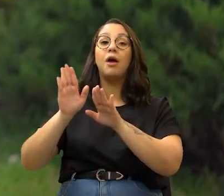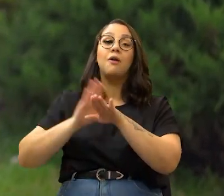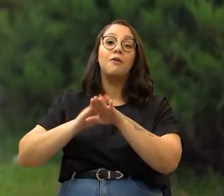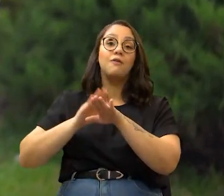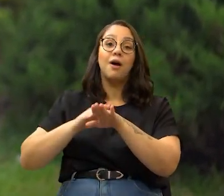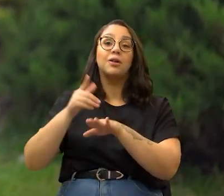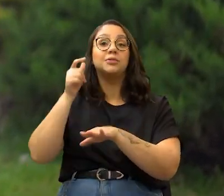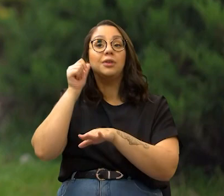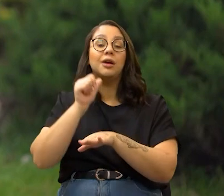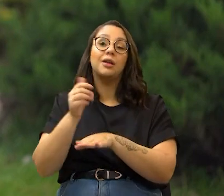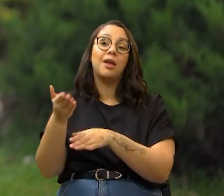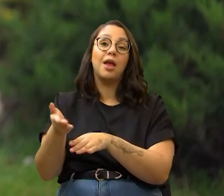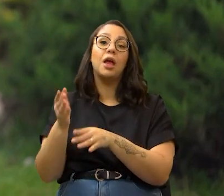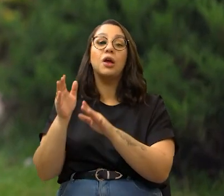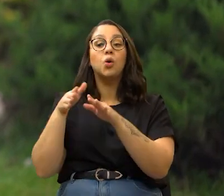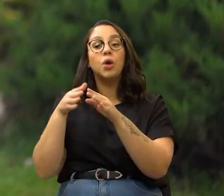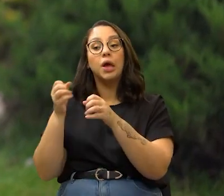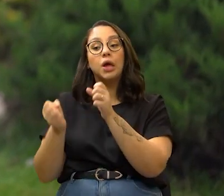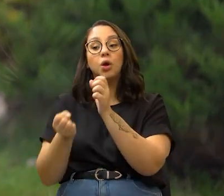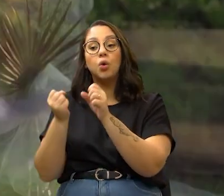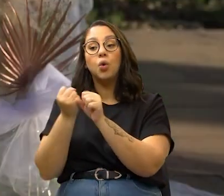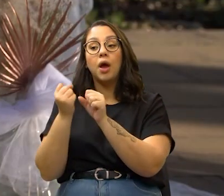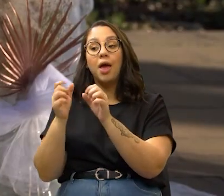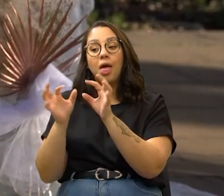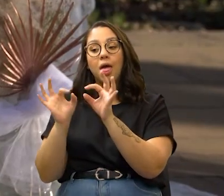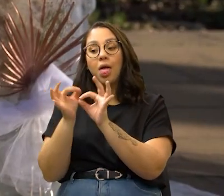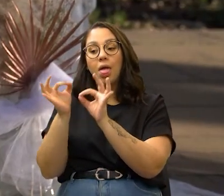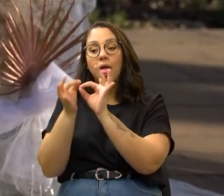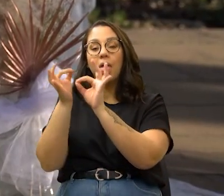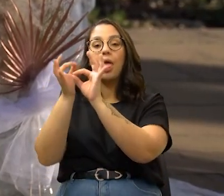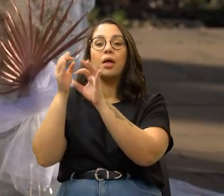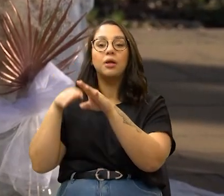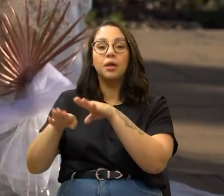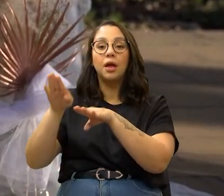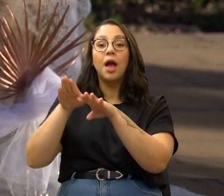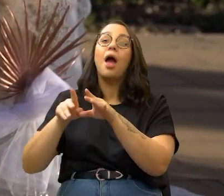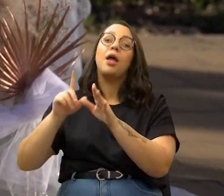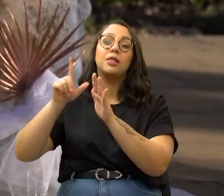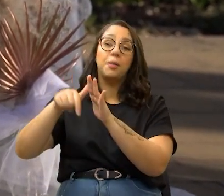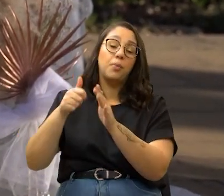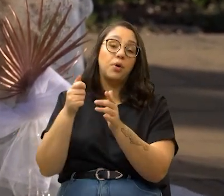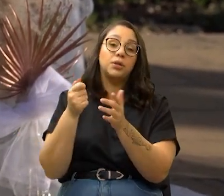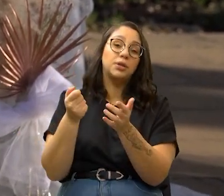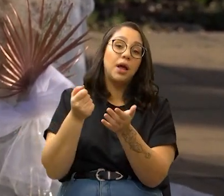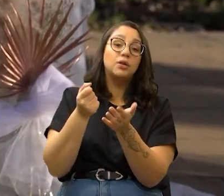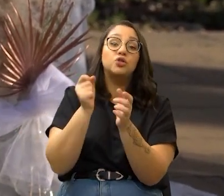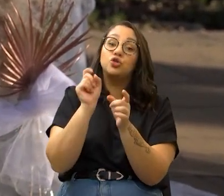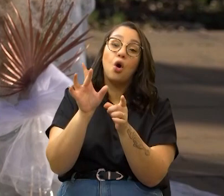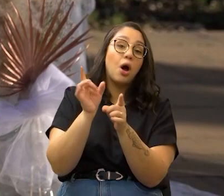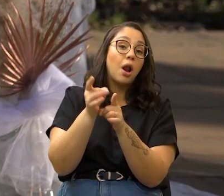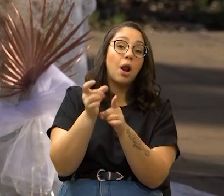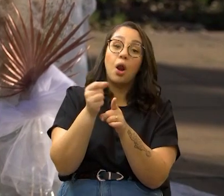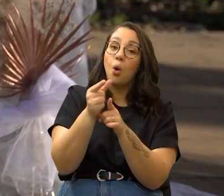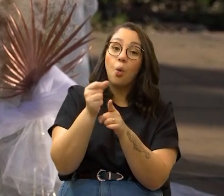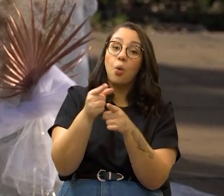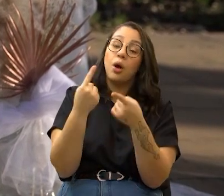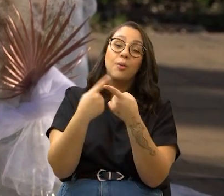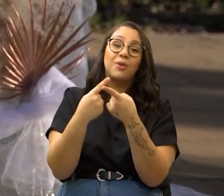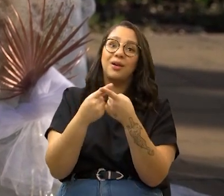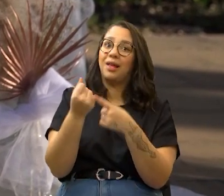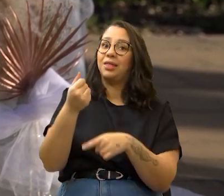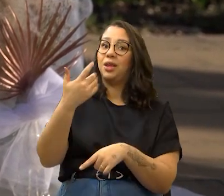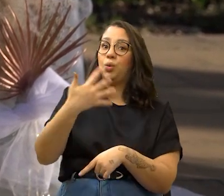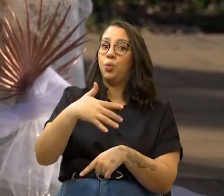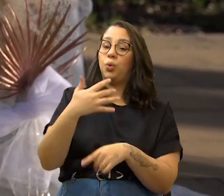conforme a necessidade da noiva e simplesmente alugam para a noiva, né? É claro que ele tem que estar planejado e tem que estar orçado, porque muitas vezes ele